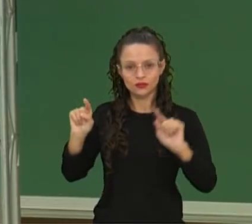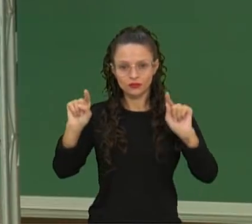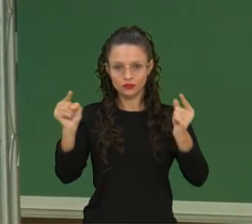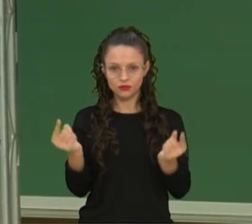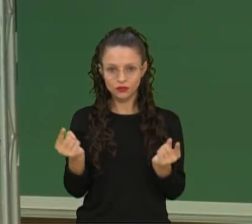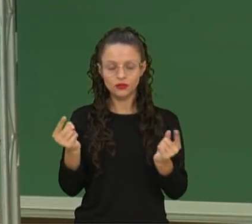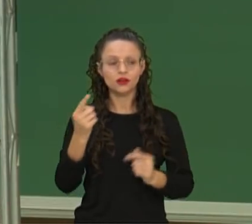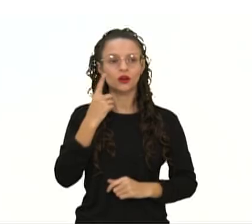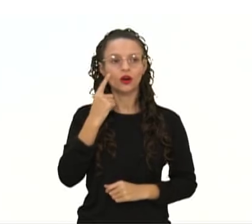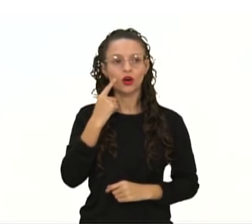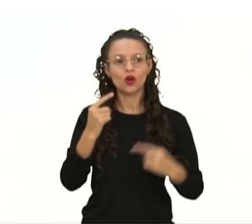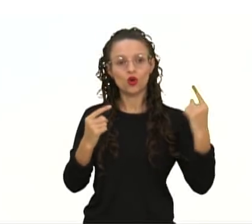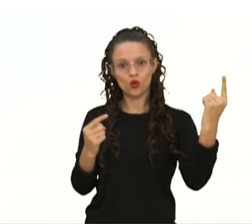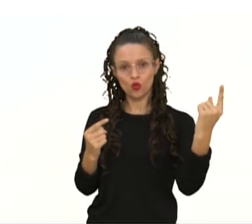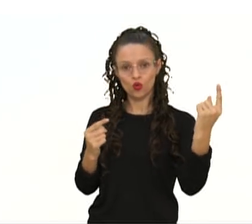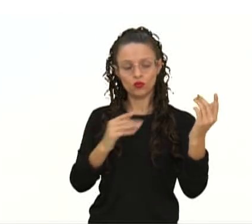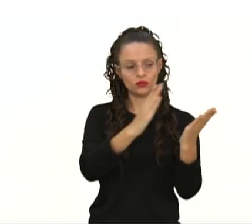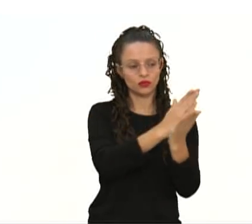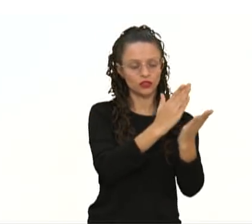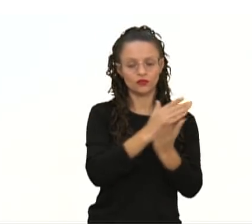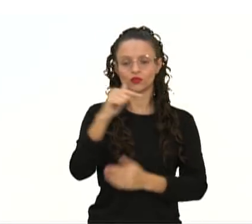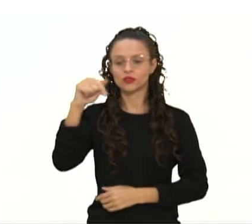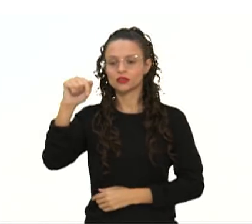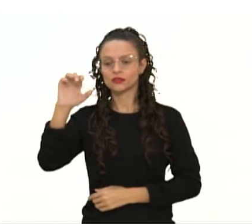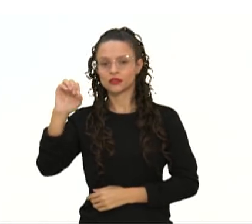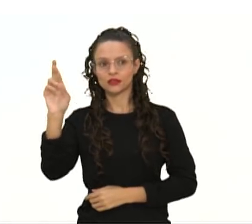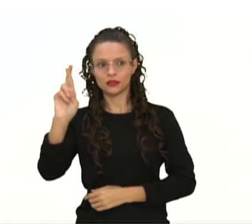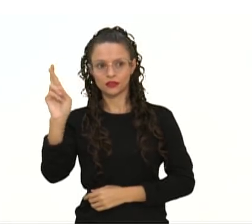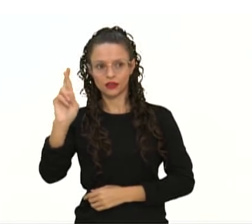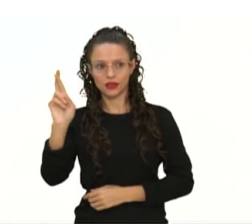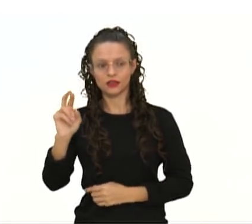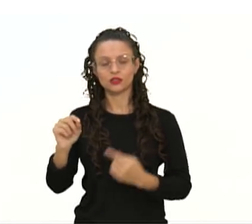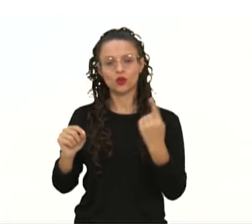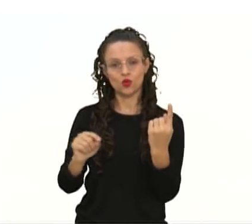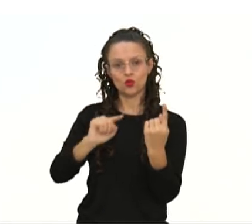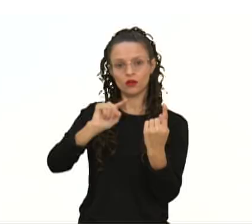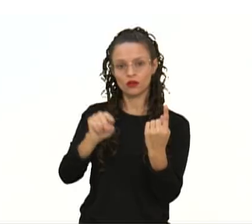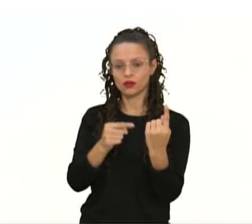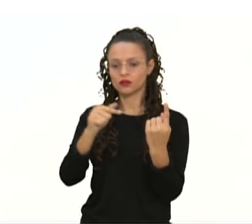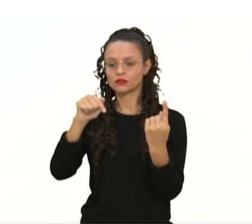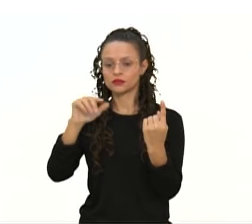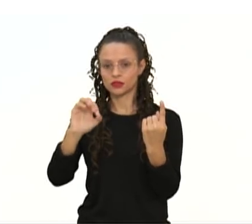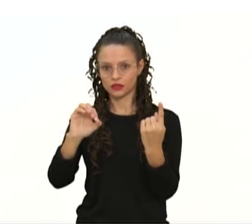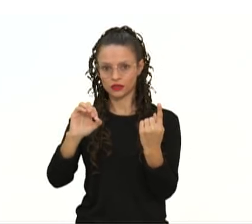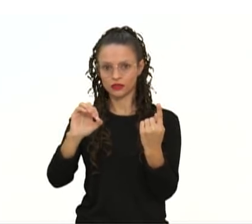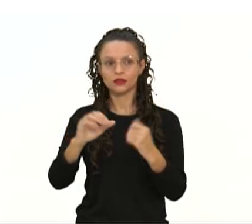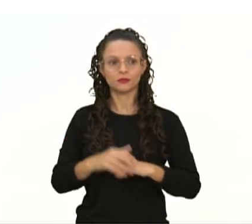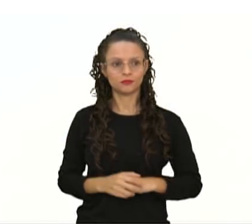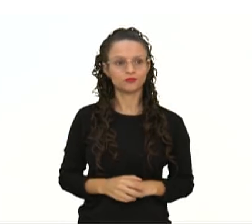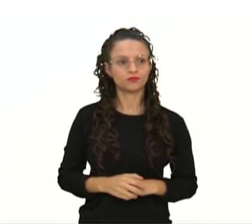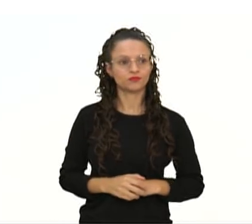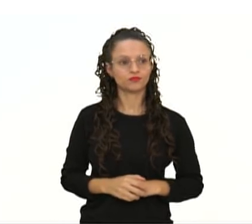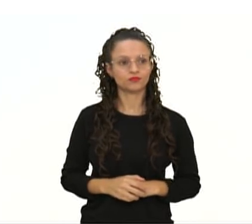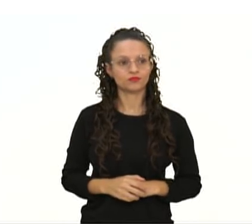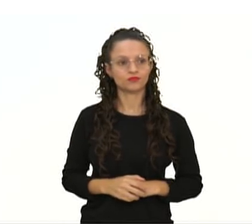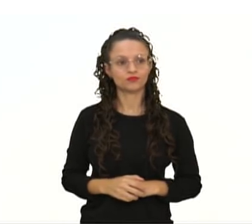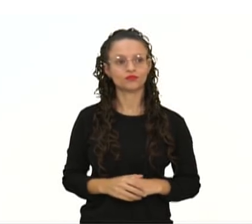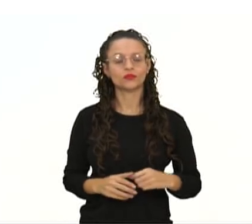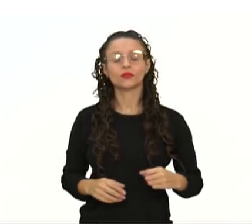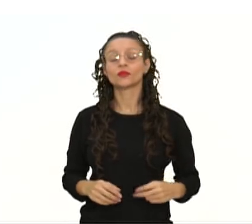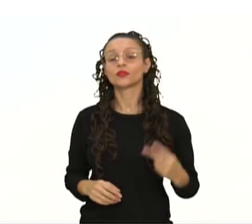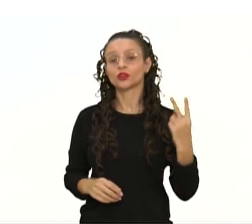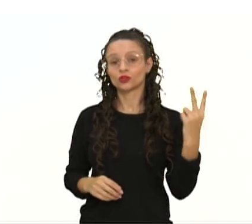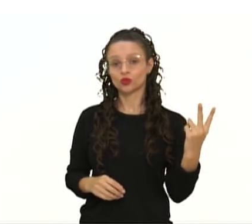só, então, um livro, R$ 70,00, na primeira posição eu tenho um livro, na segunda posição, R$ 70,00, beleza? Aqui eu